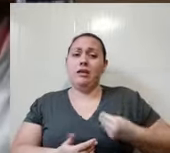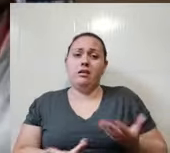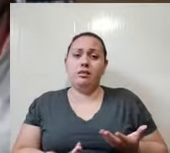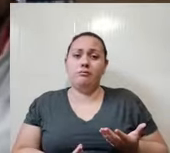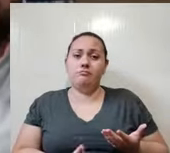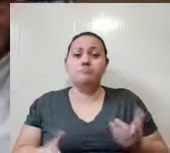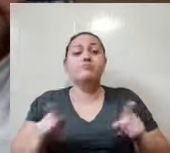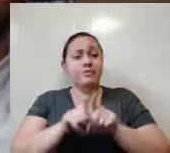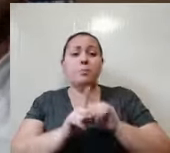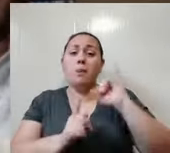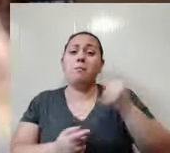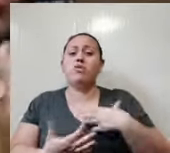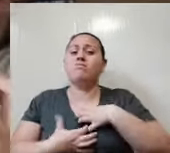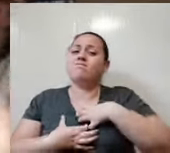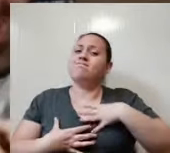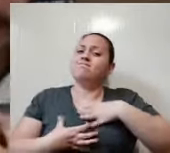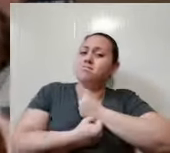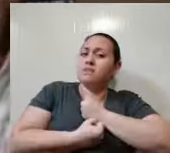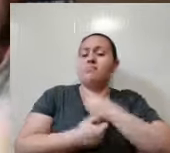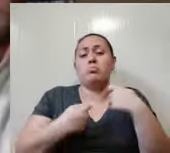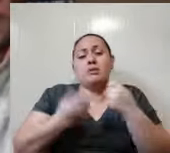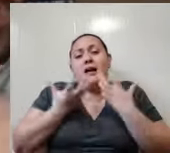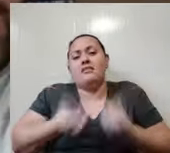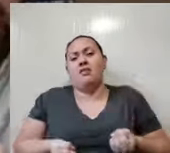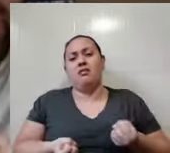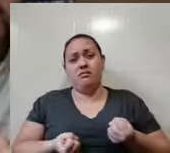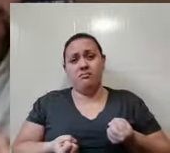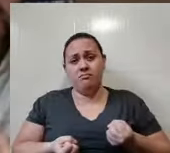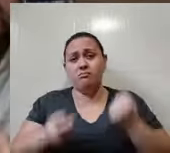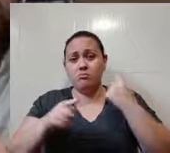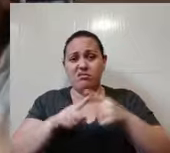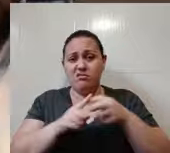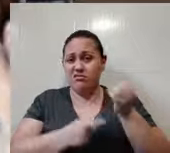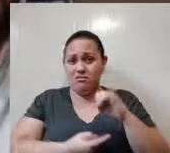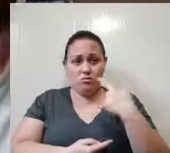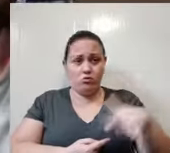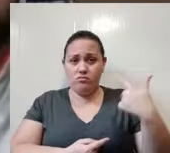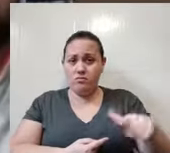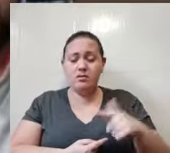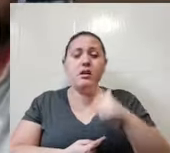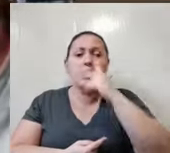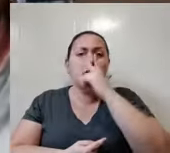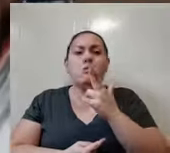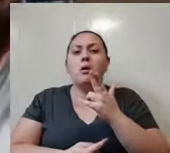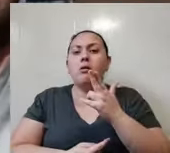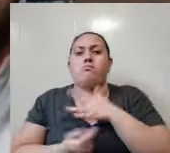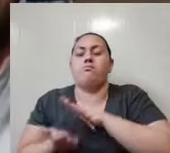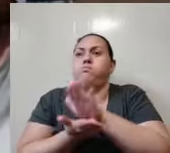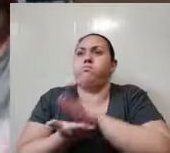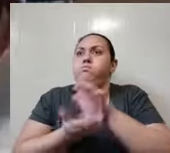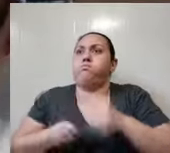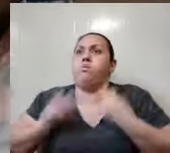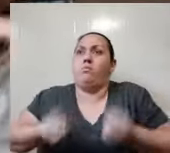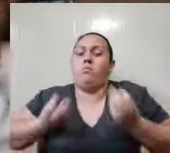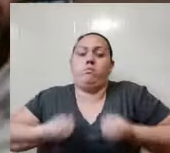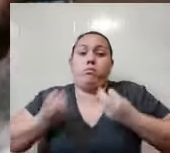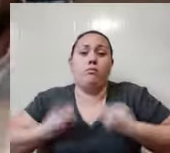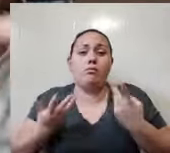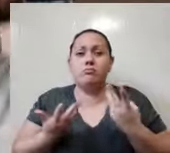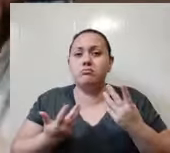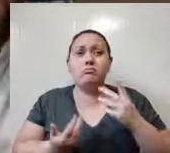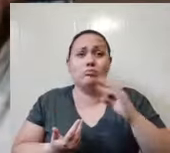sofá, aproveitando a própria dor, que também é importante. E se permitir sentir isso. Porque senão é